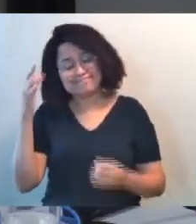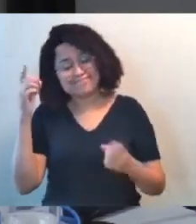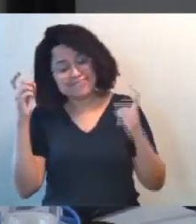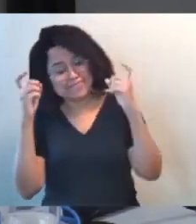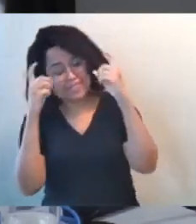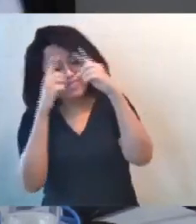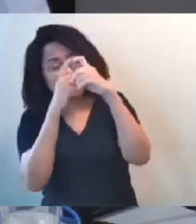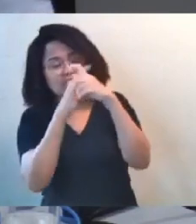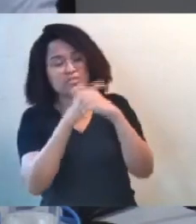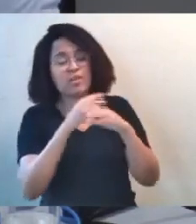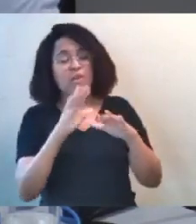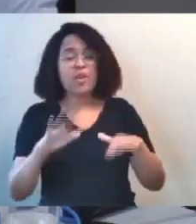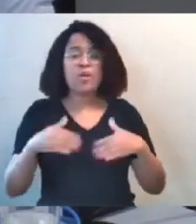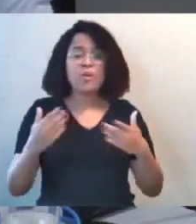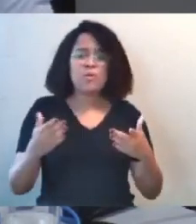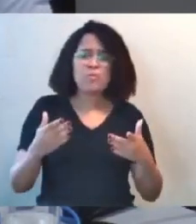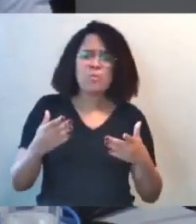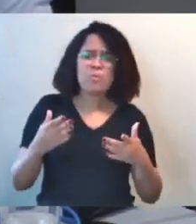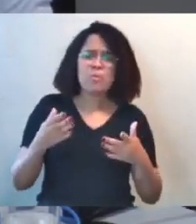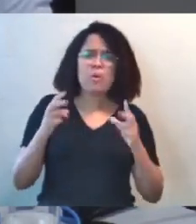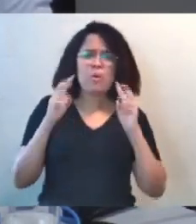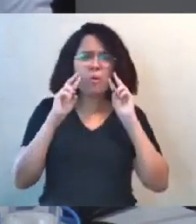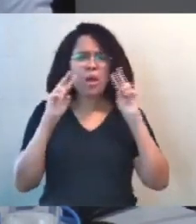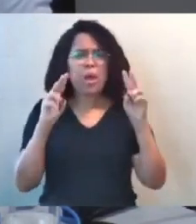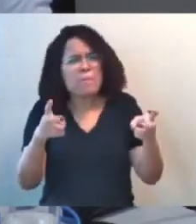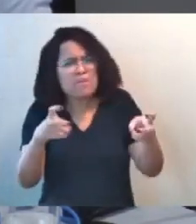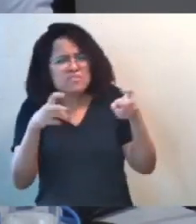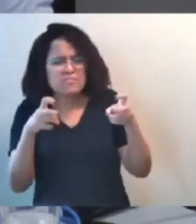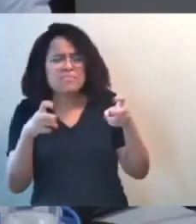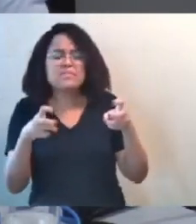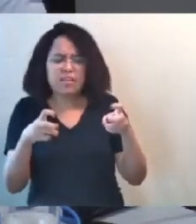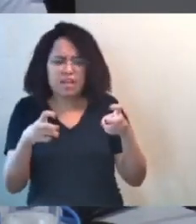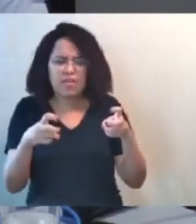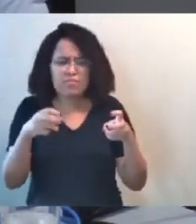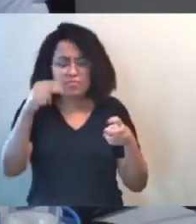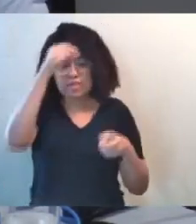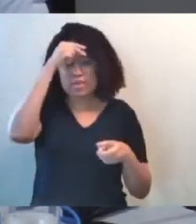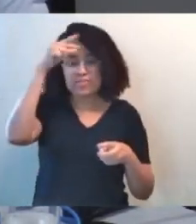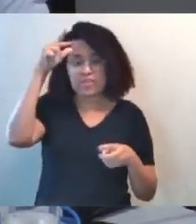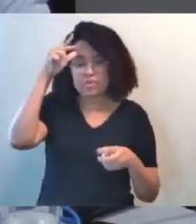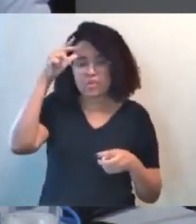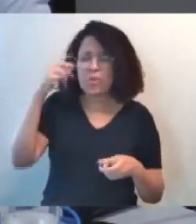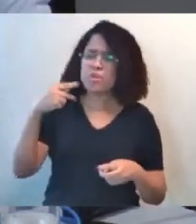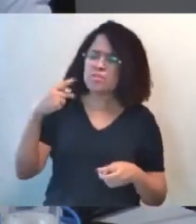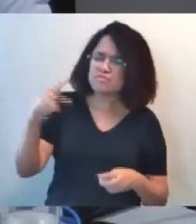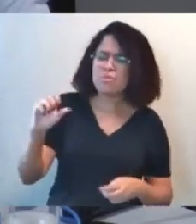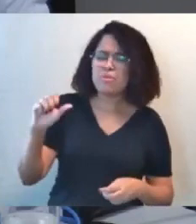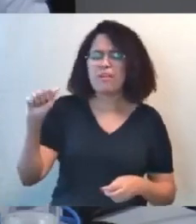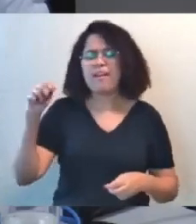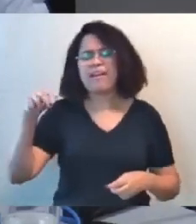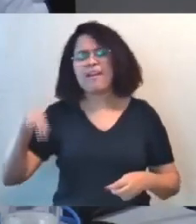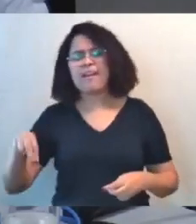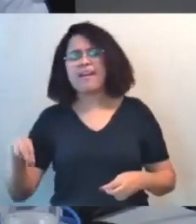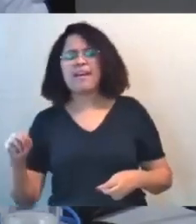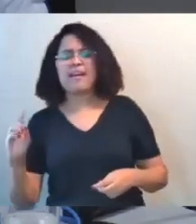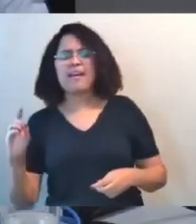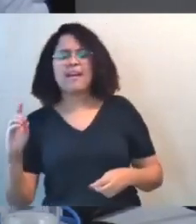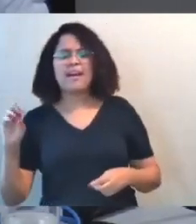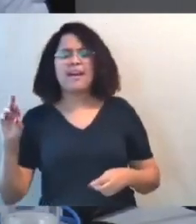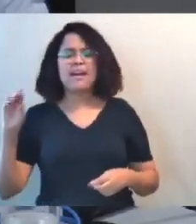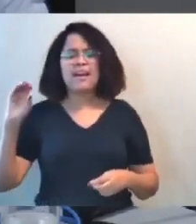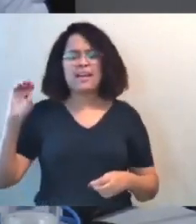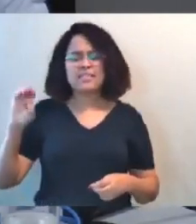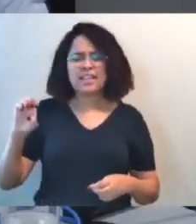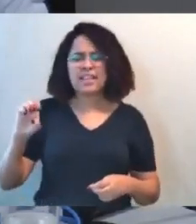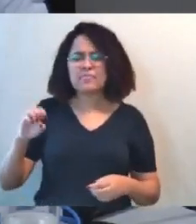é a visão do senhor, e visão da prefeitura, naturalmente, sobre a possibilidade de sustar esse contrato e partir para um novo